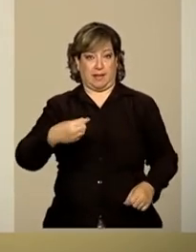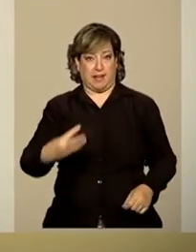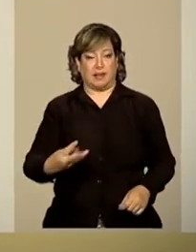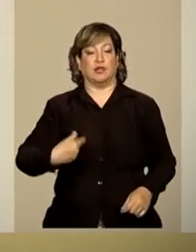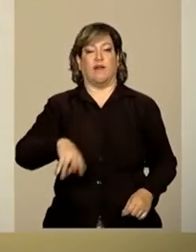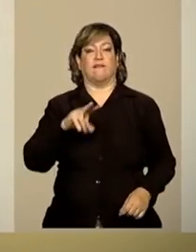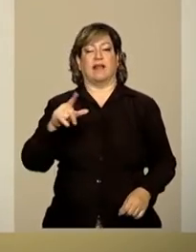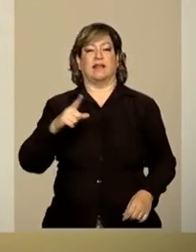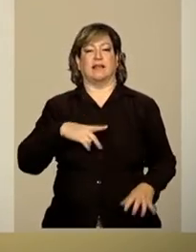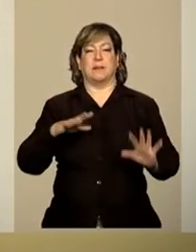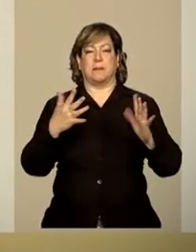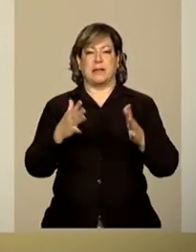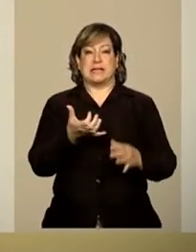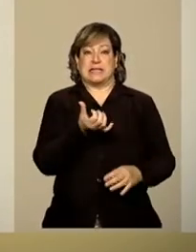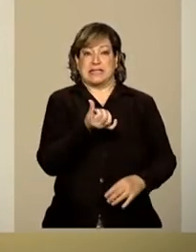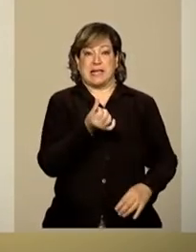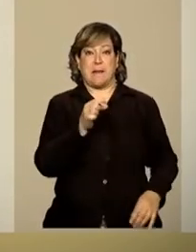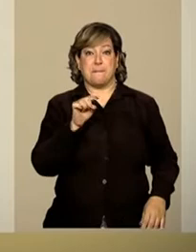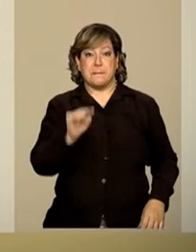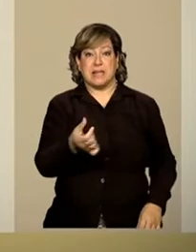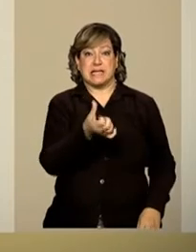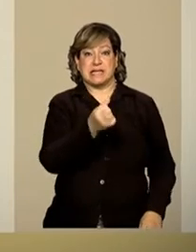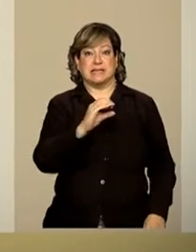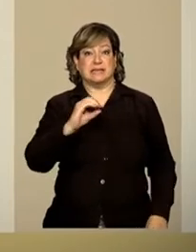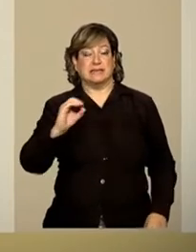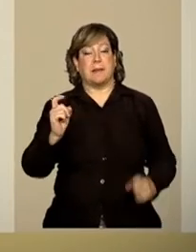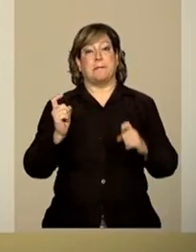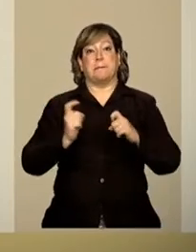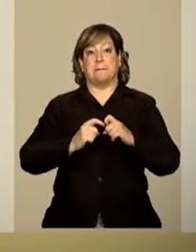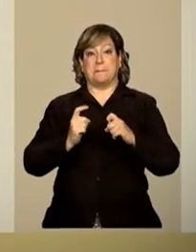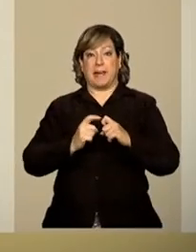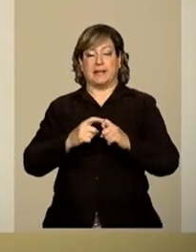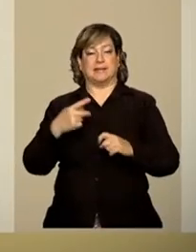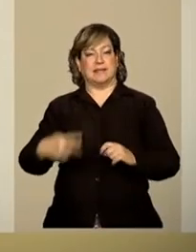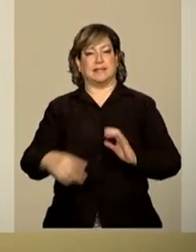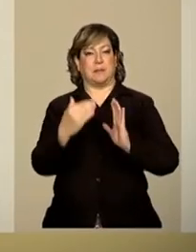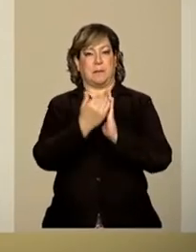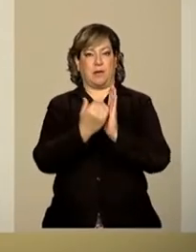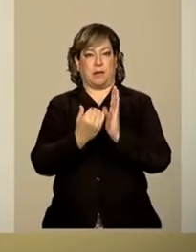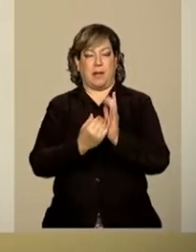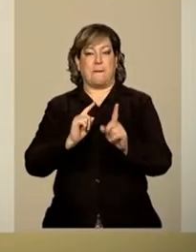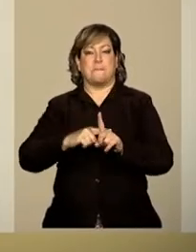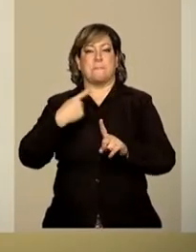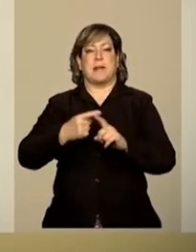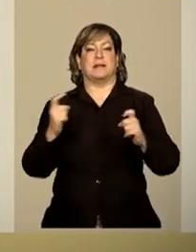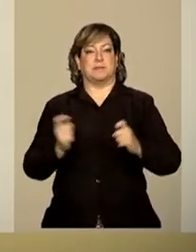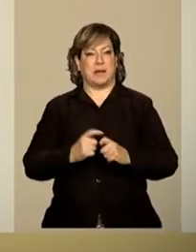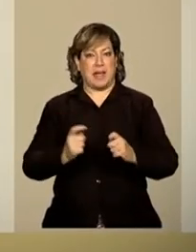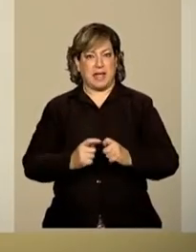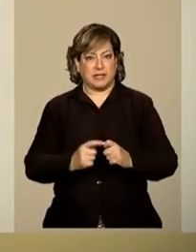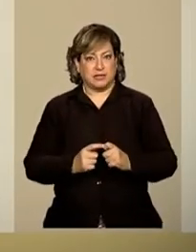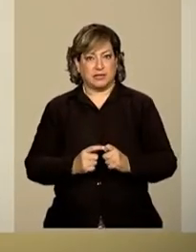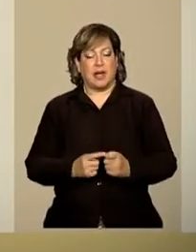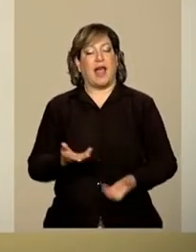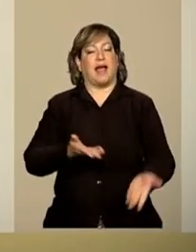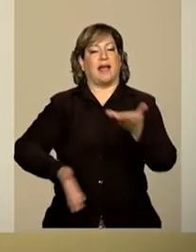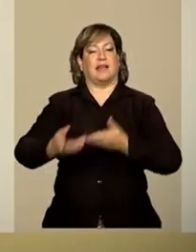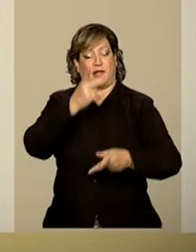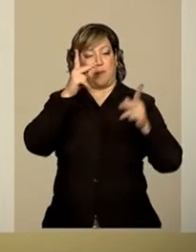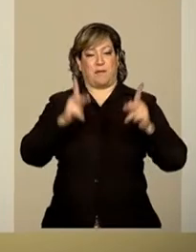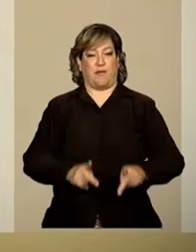teremos cerca de seis mil e 600 médicos do programa Mais Médicos atendendo a população